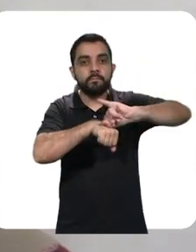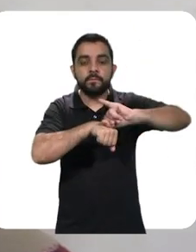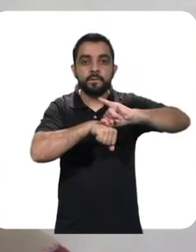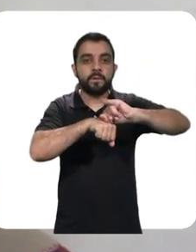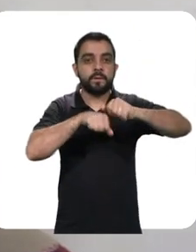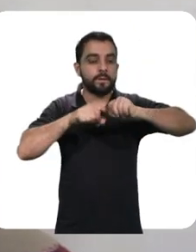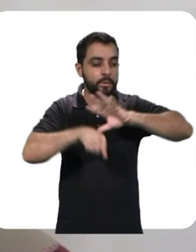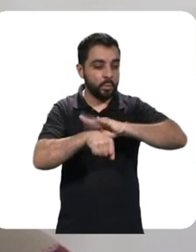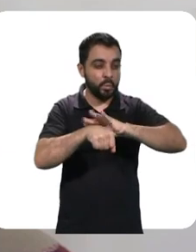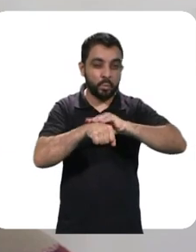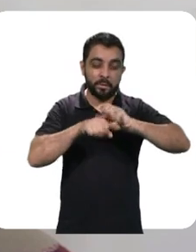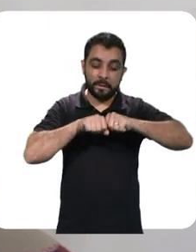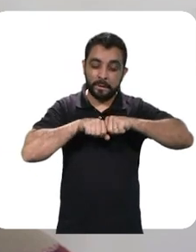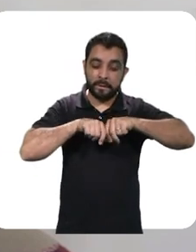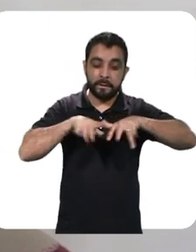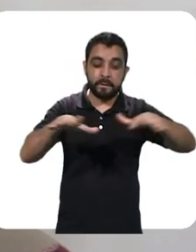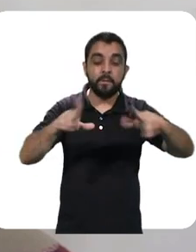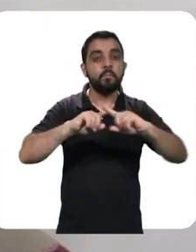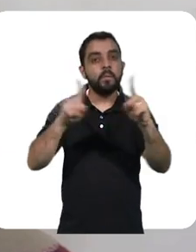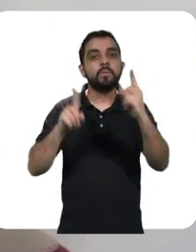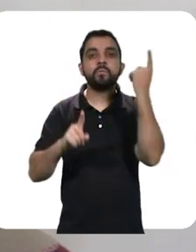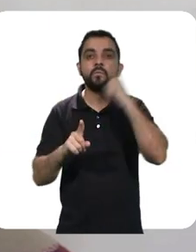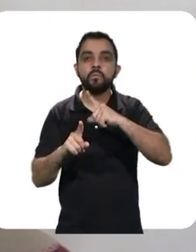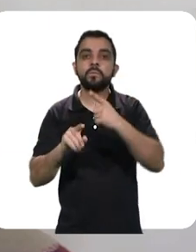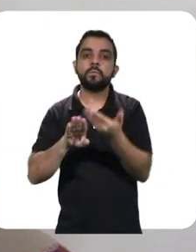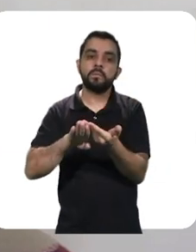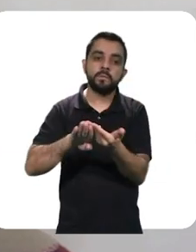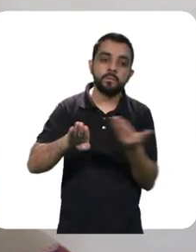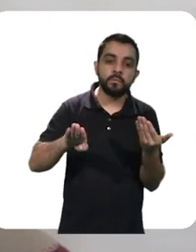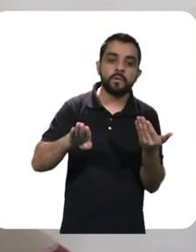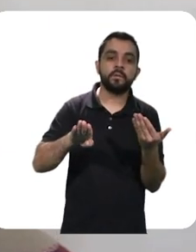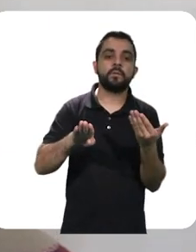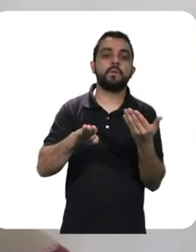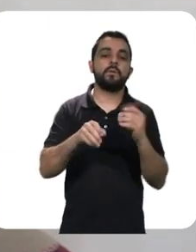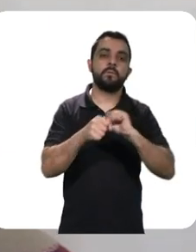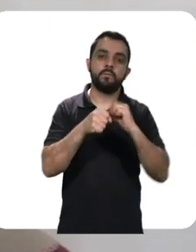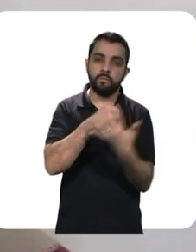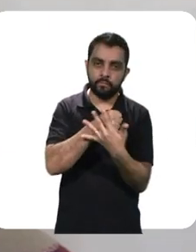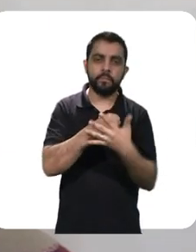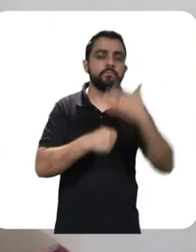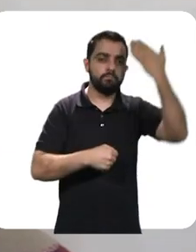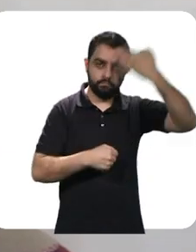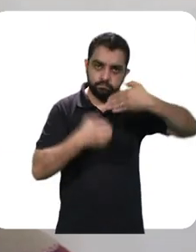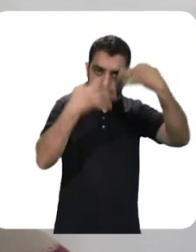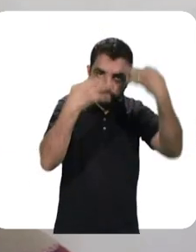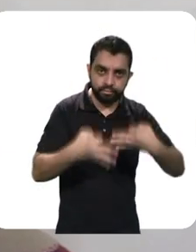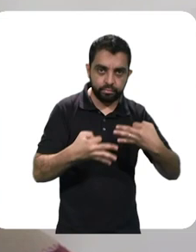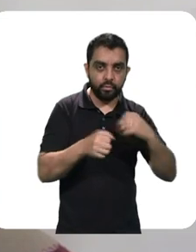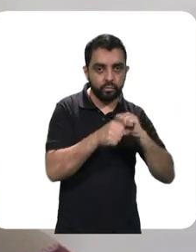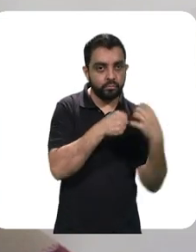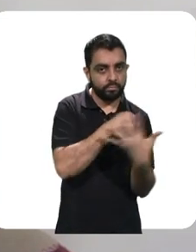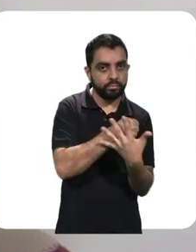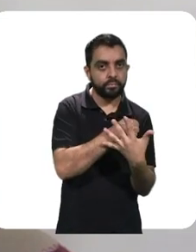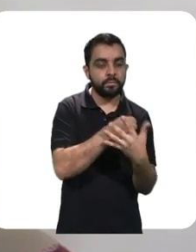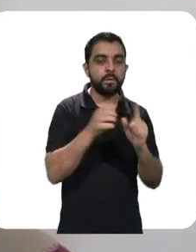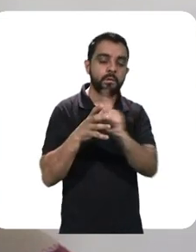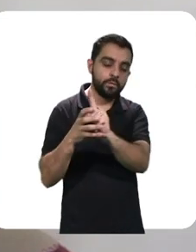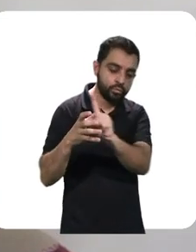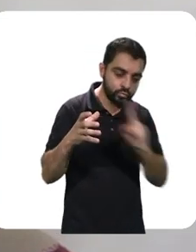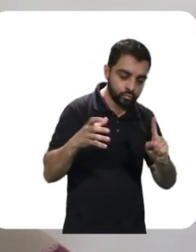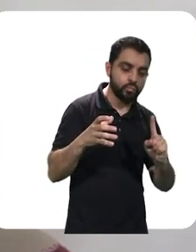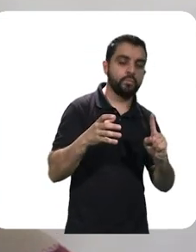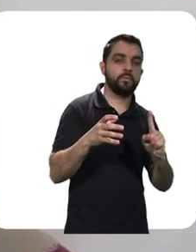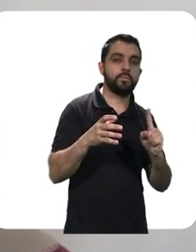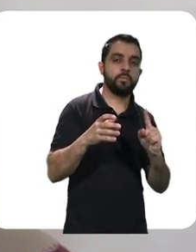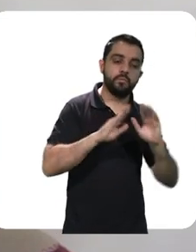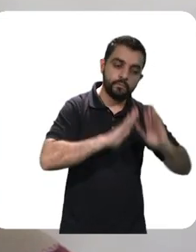pandemia, eles conseguiram isolar 89 casos COVID positivo para a doença. E aí eles, a